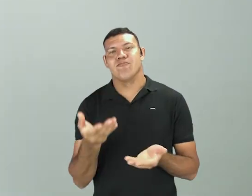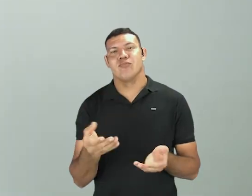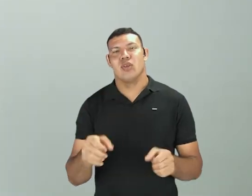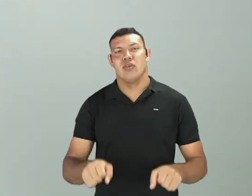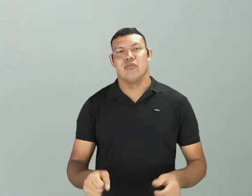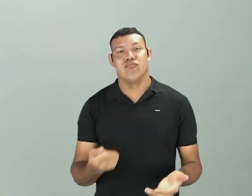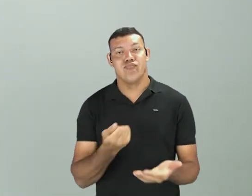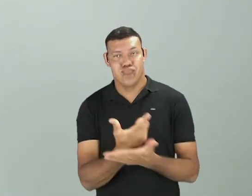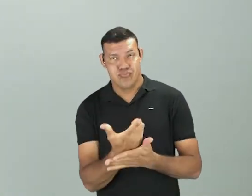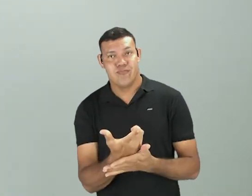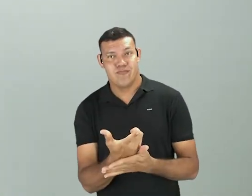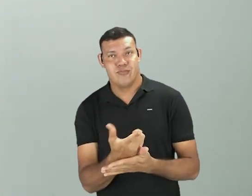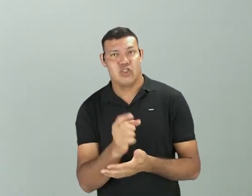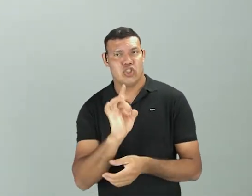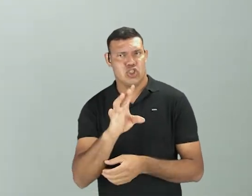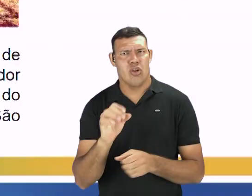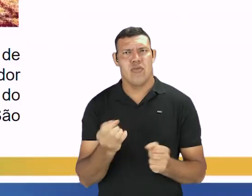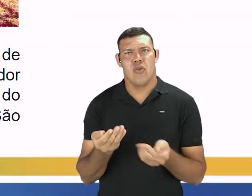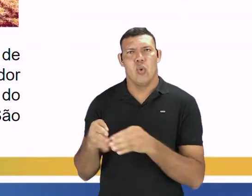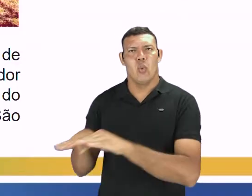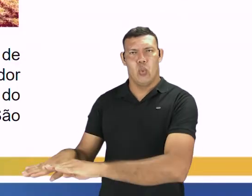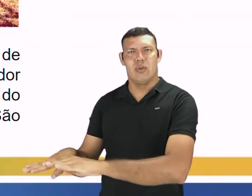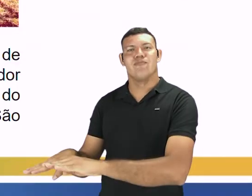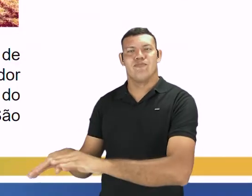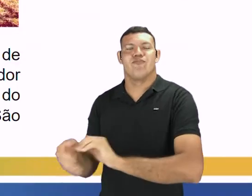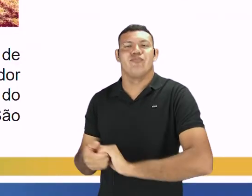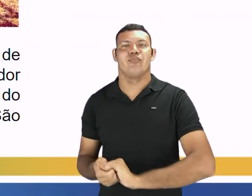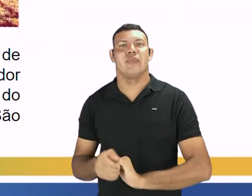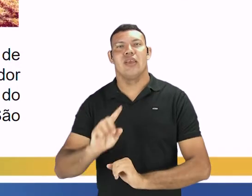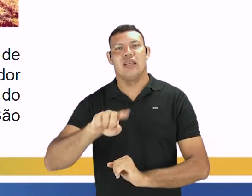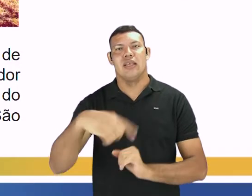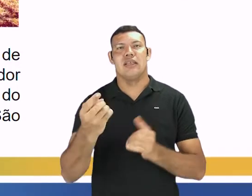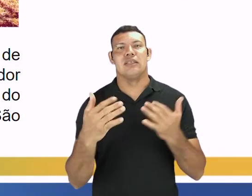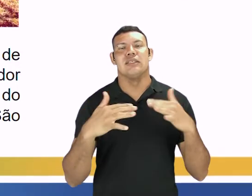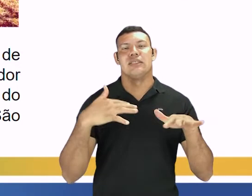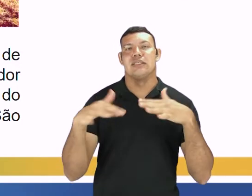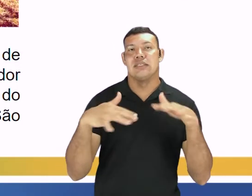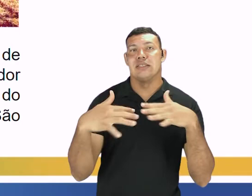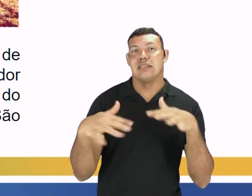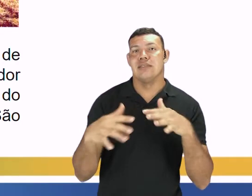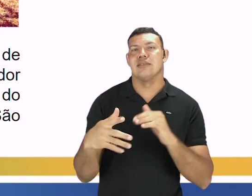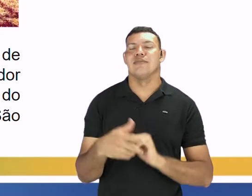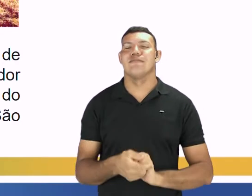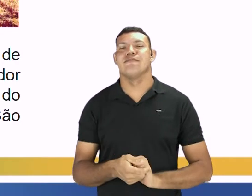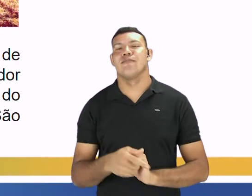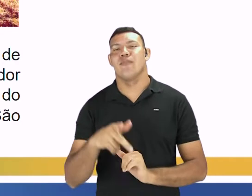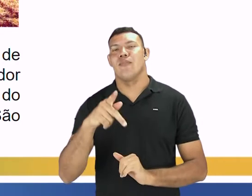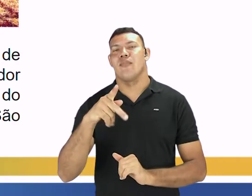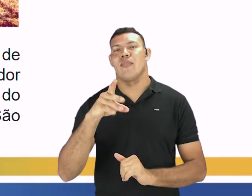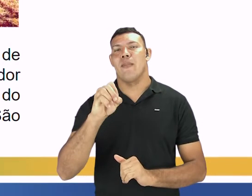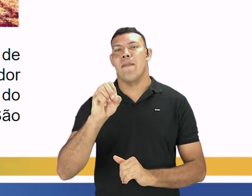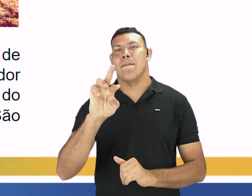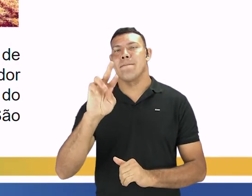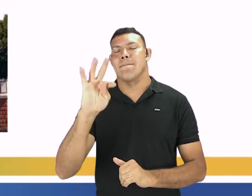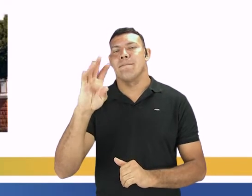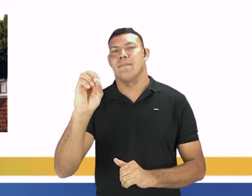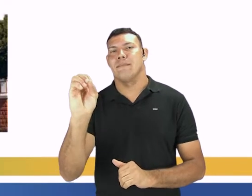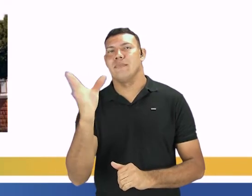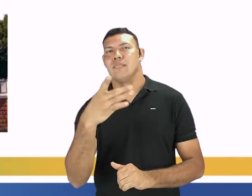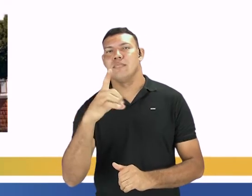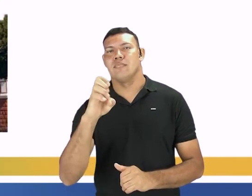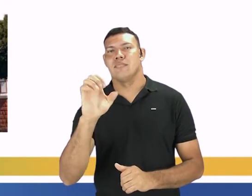né? A gente tem uma plantação de café e o movimento aí do Porto de Santos, né? Mostrando o embarque desse